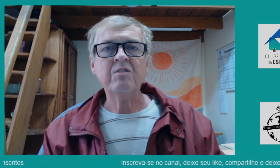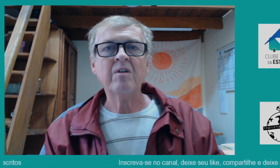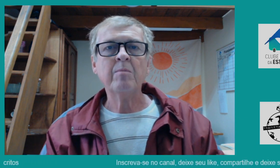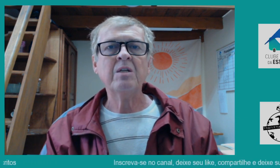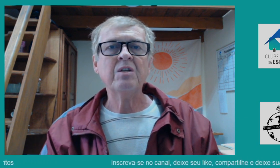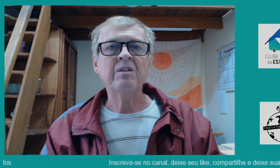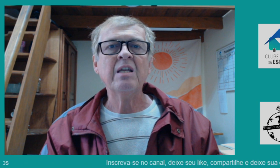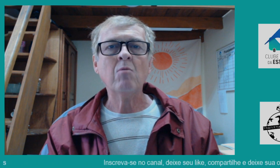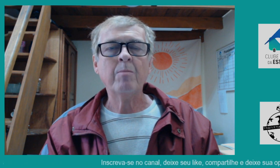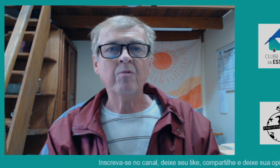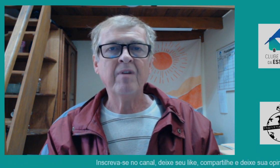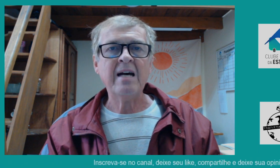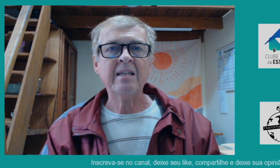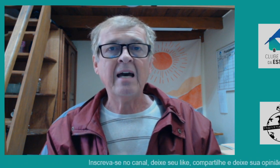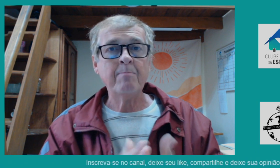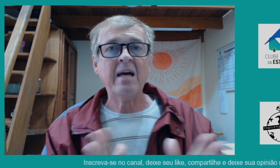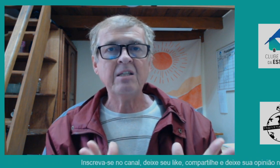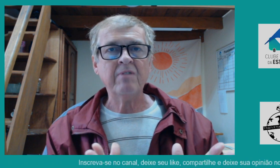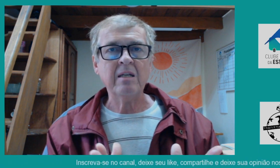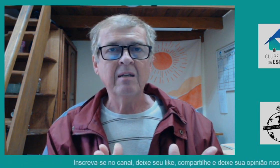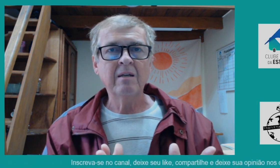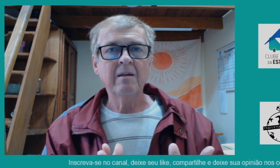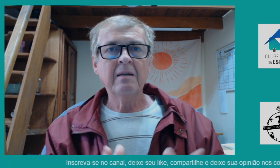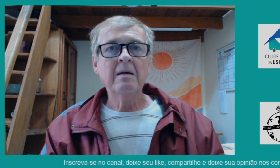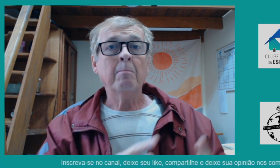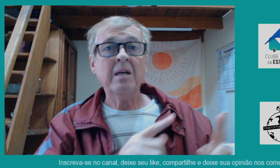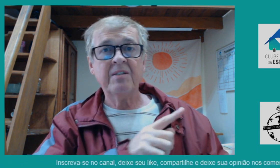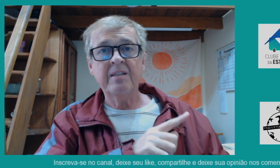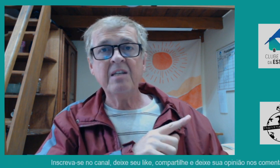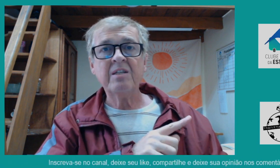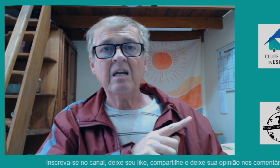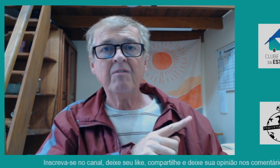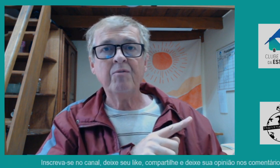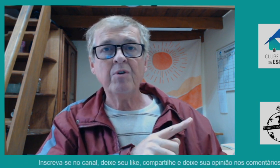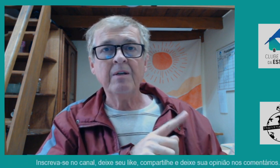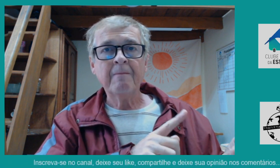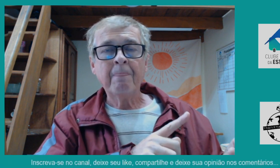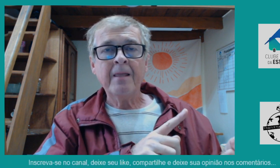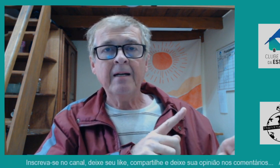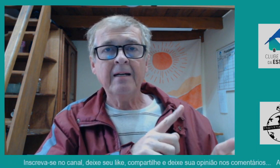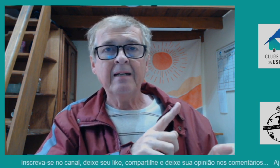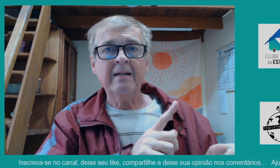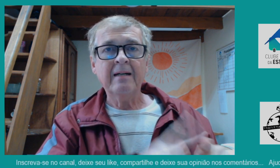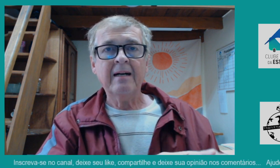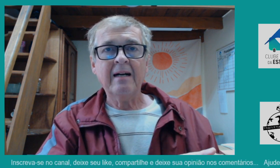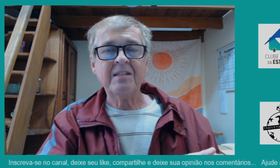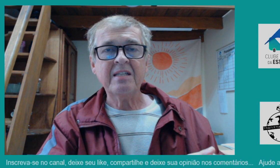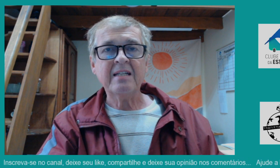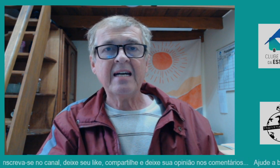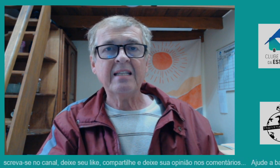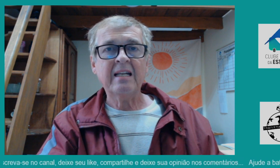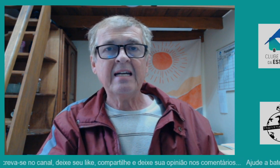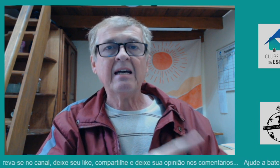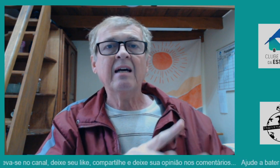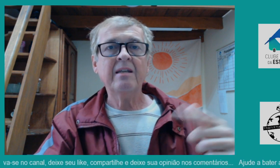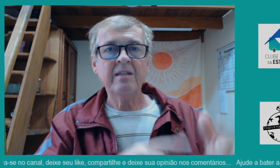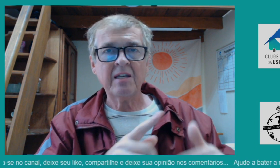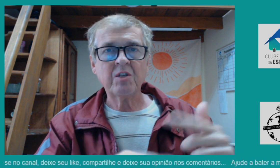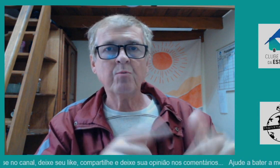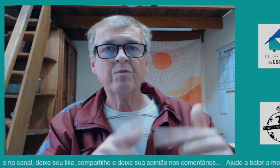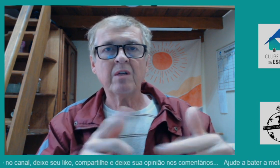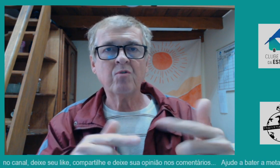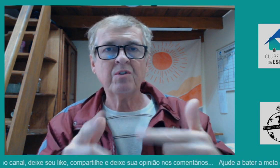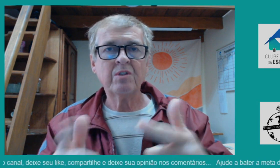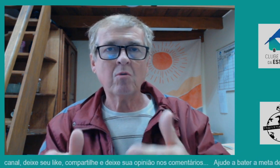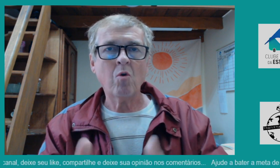é Definitivamente não aprovado aí para devolver mas desde que ela foi dada assinada lá